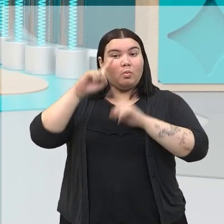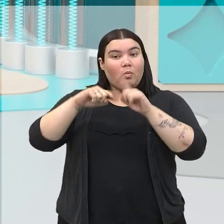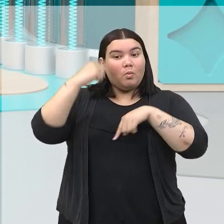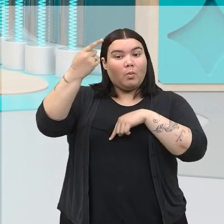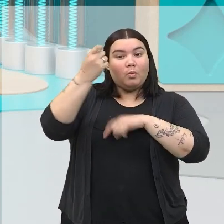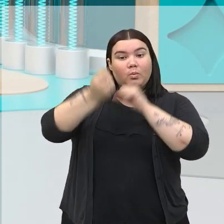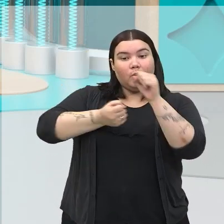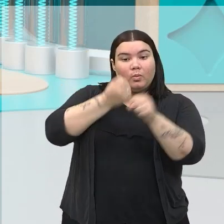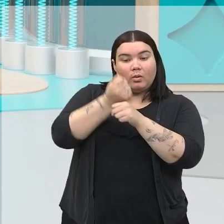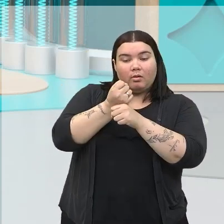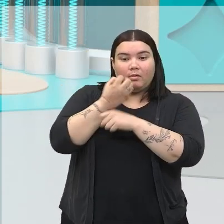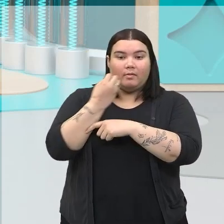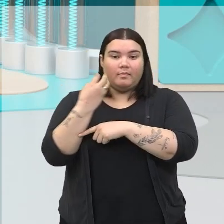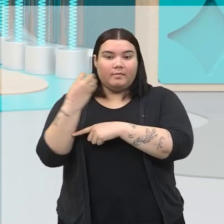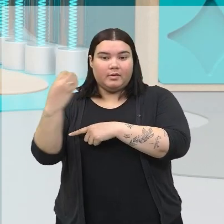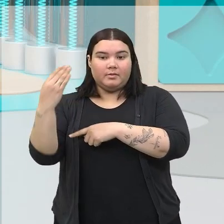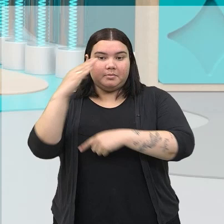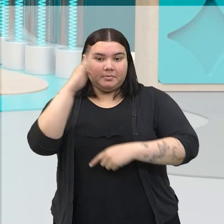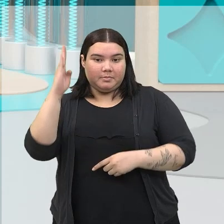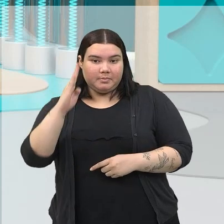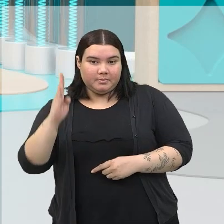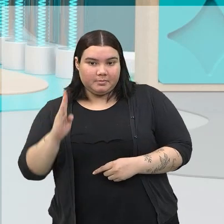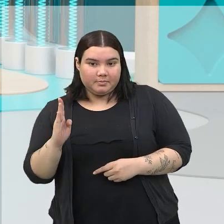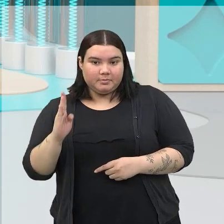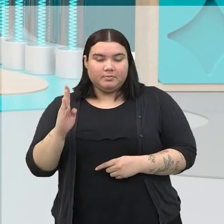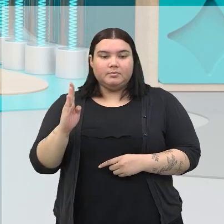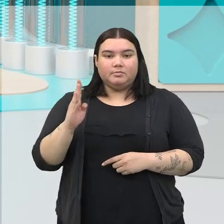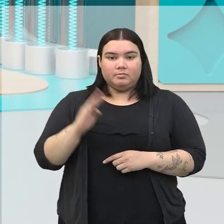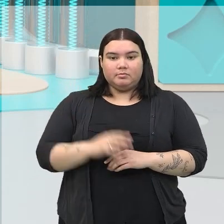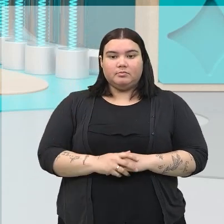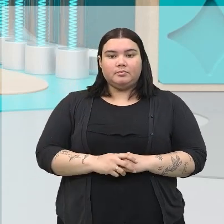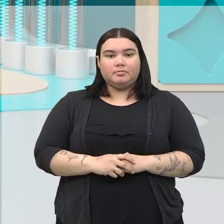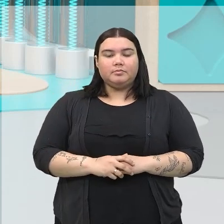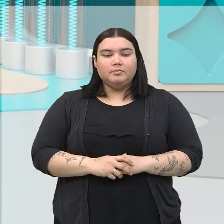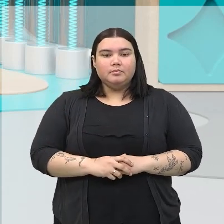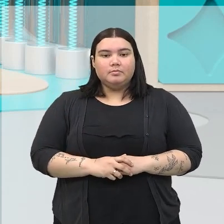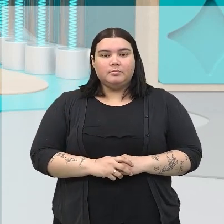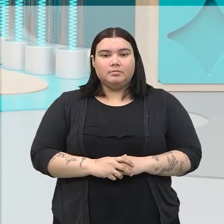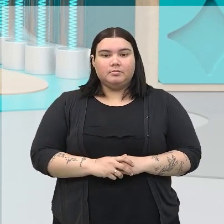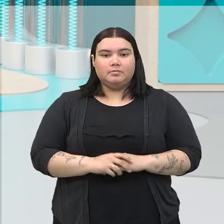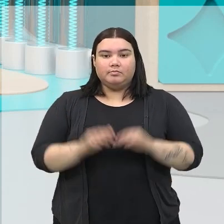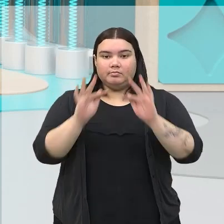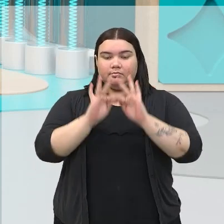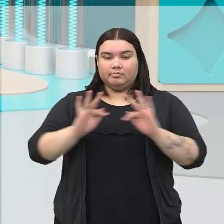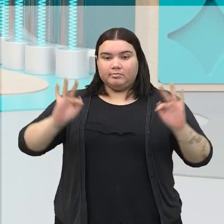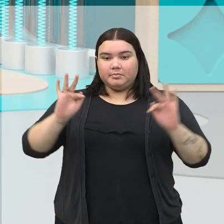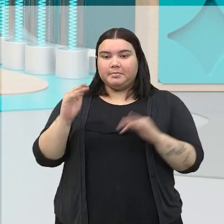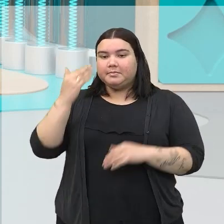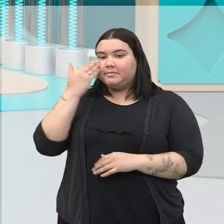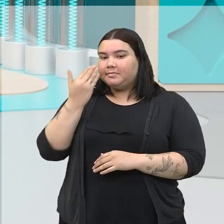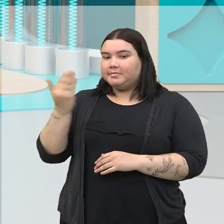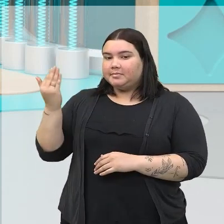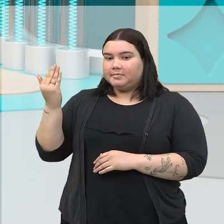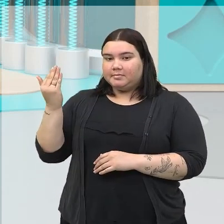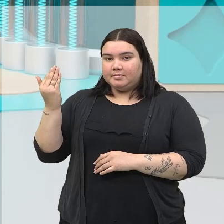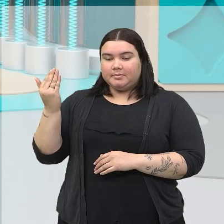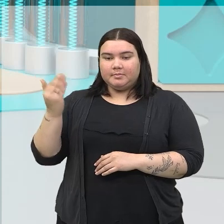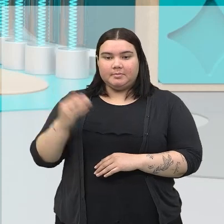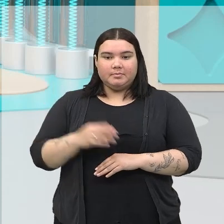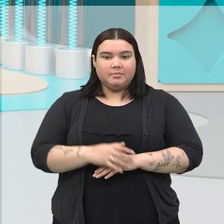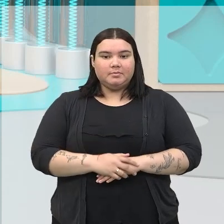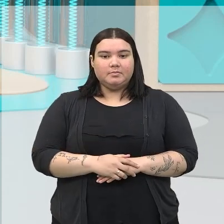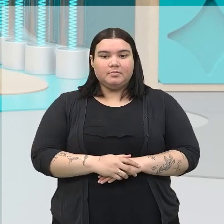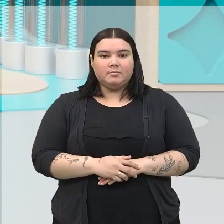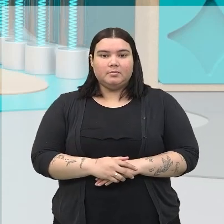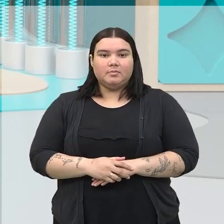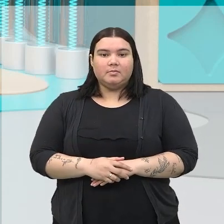vem. Maybe I will go to Brazil next year. Talvez eu vá para o Brasil no ano